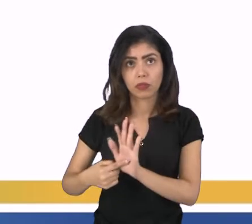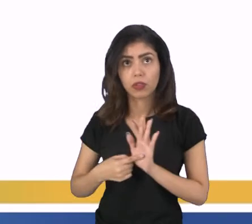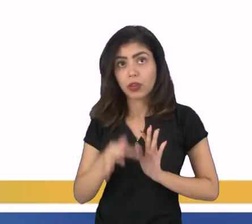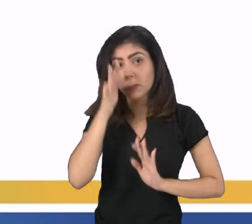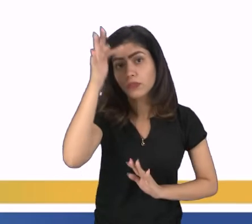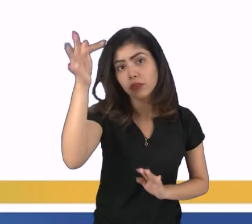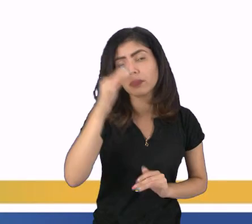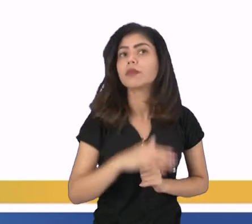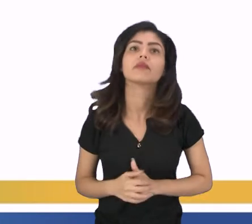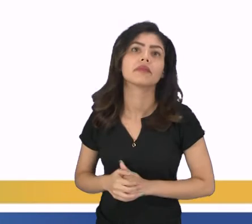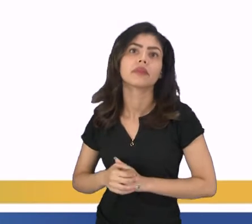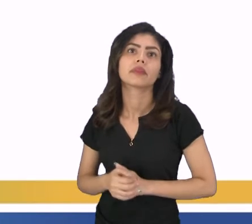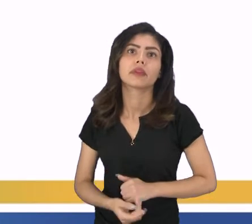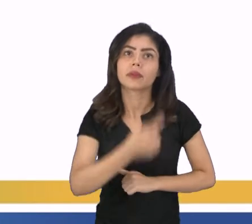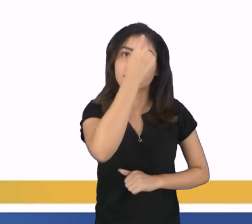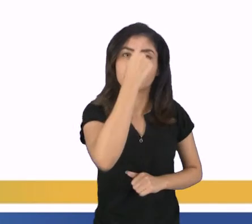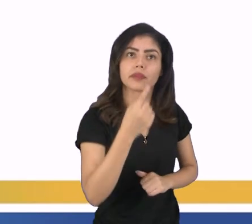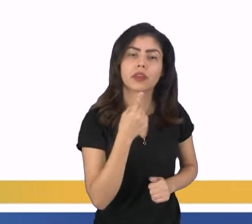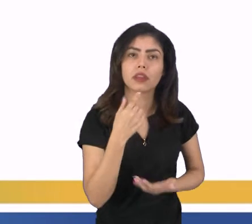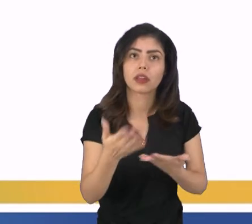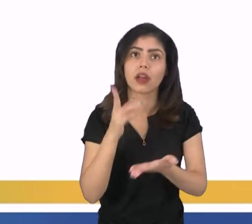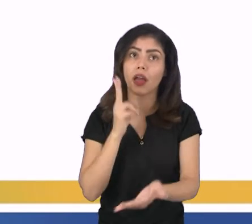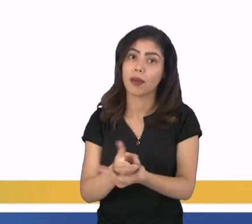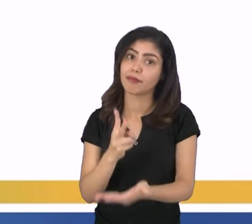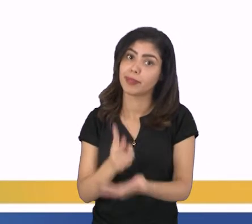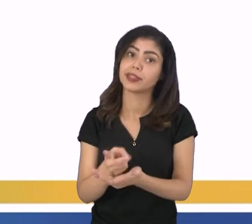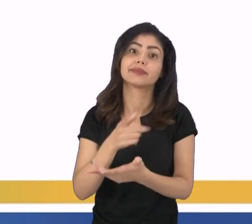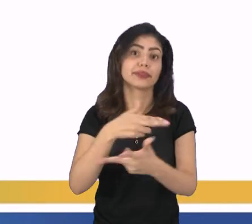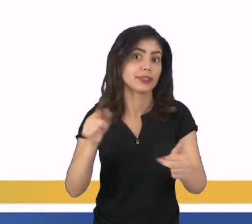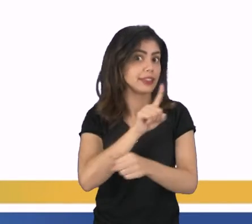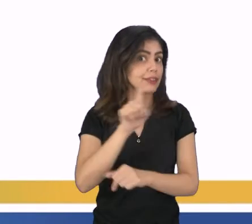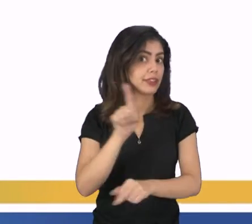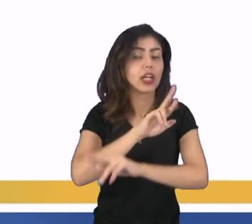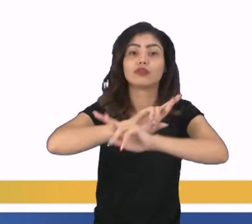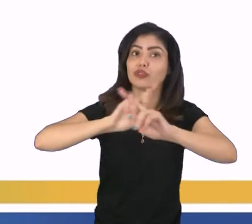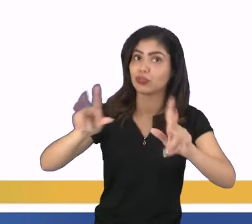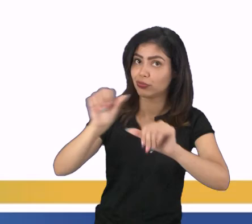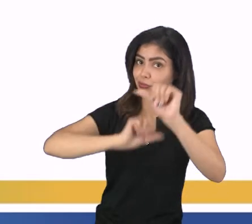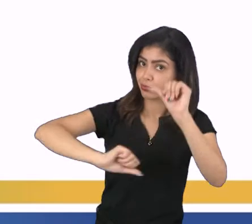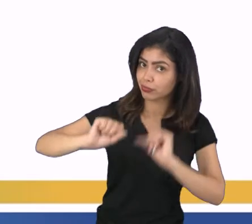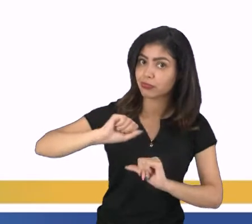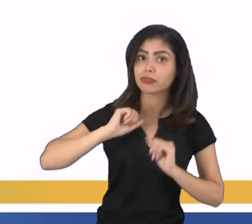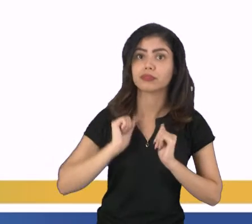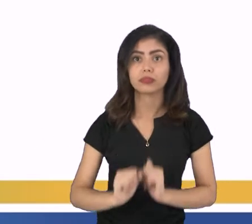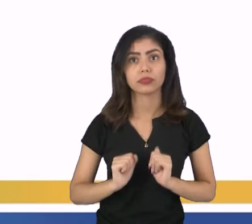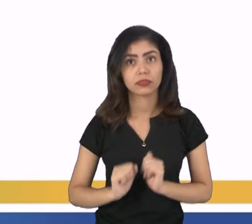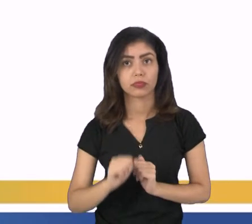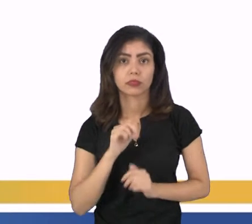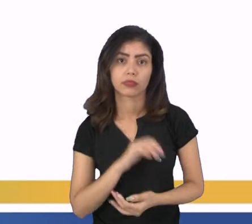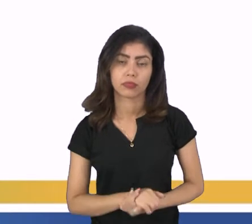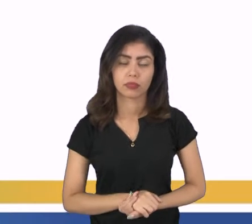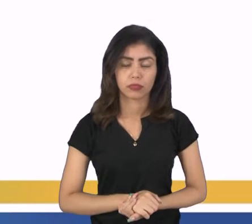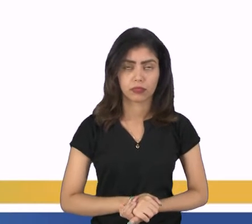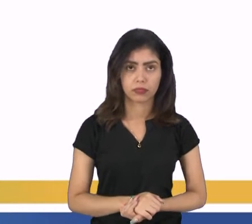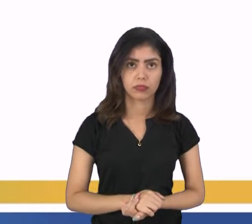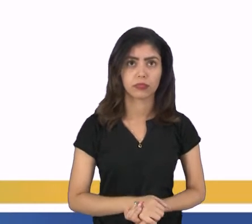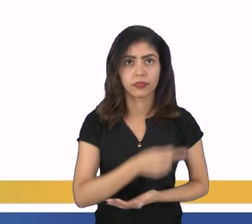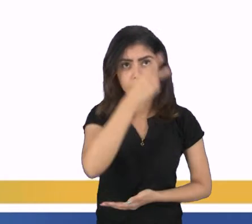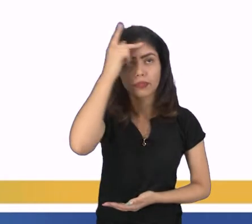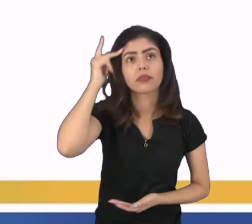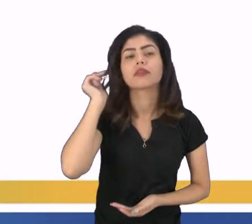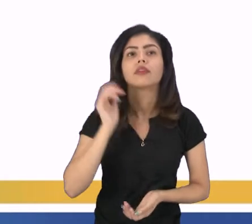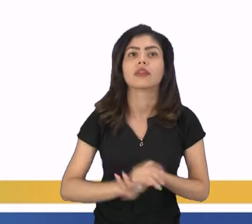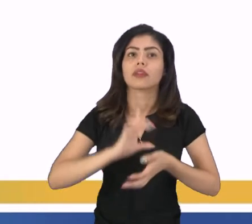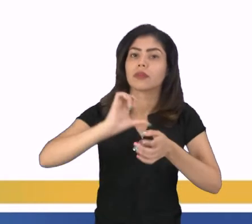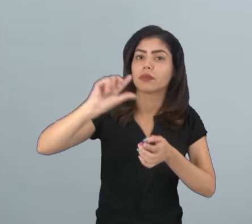no futuro, essa imagem não terá a mesma característica no bairro Gia, porque muitas das vezes as pessoas